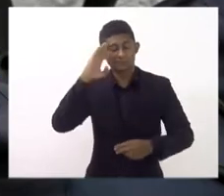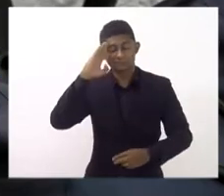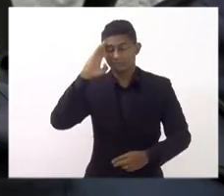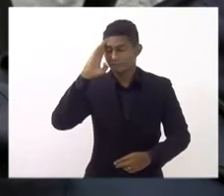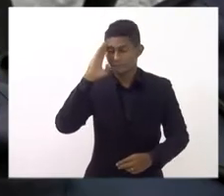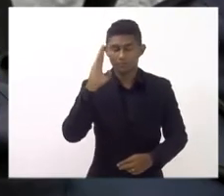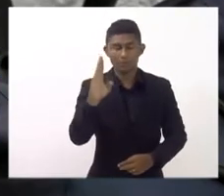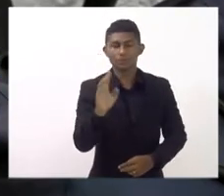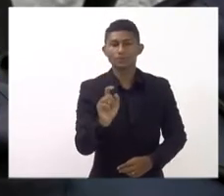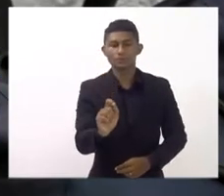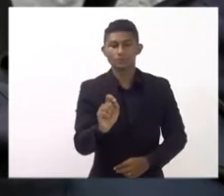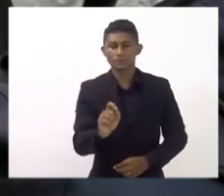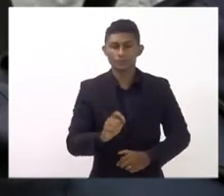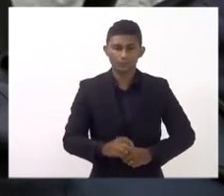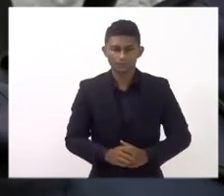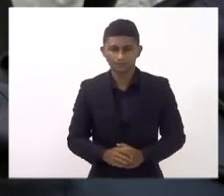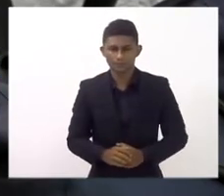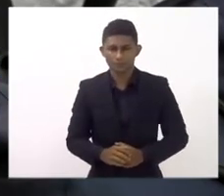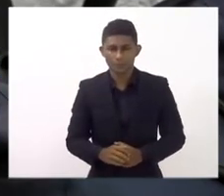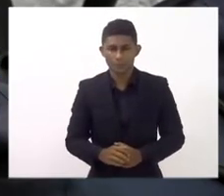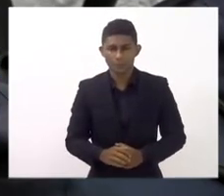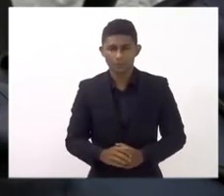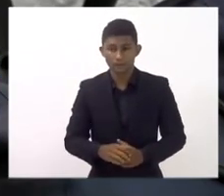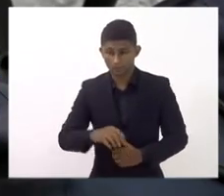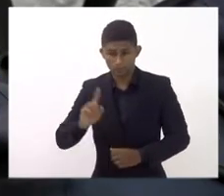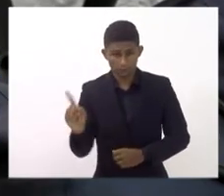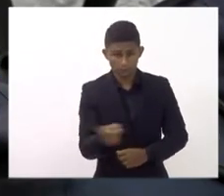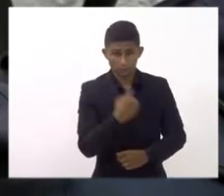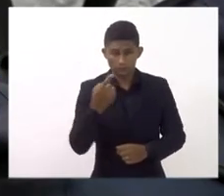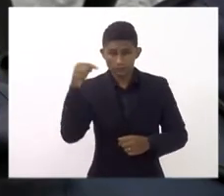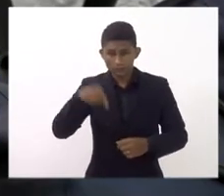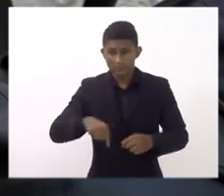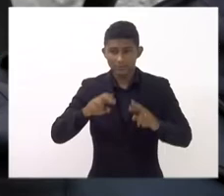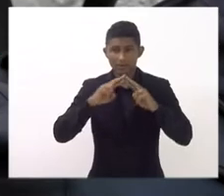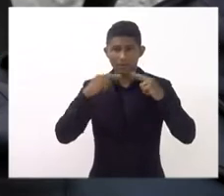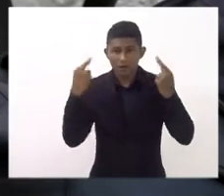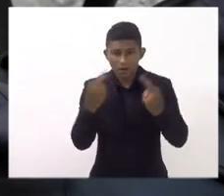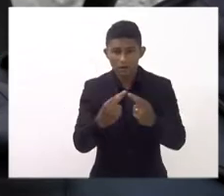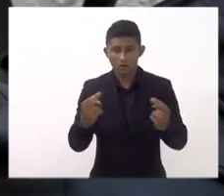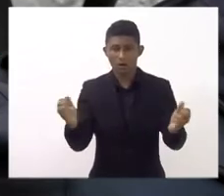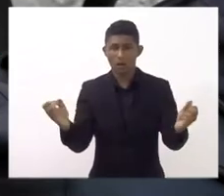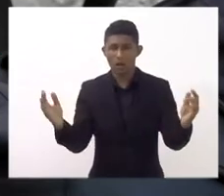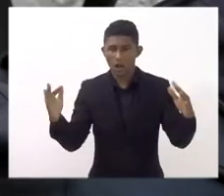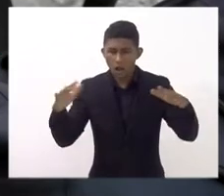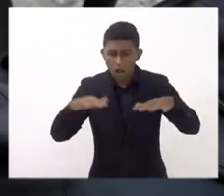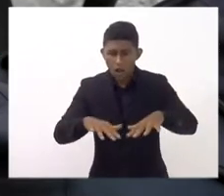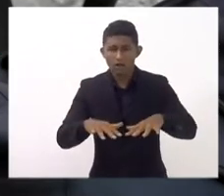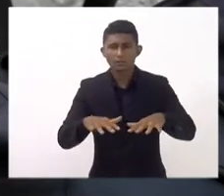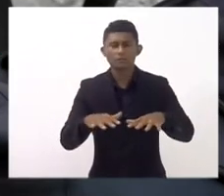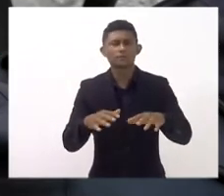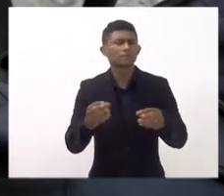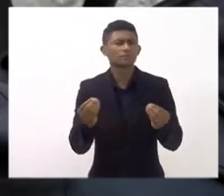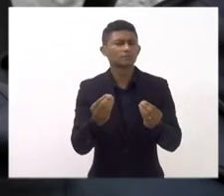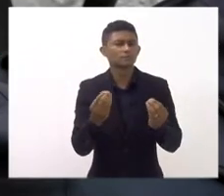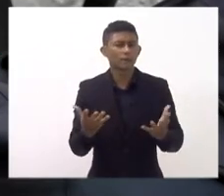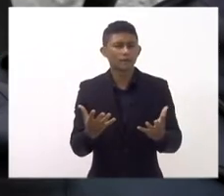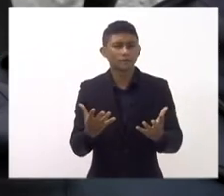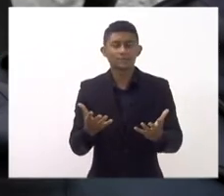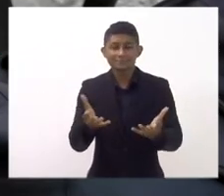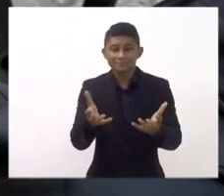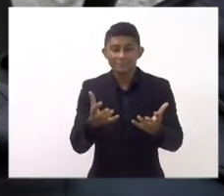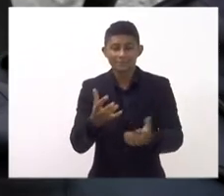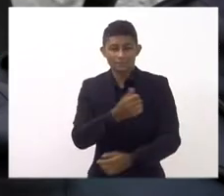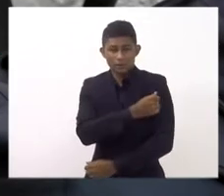fala, é que nós estamos aqui reunidos para garantir o passe livre para todos